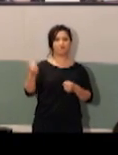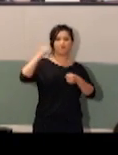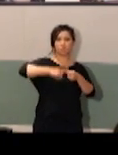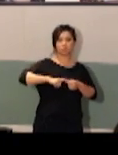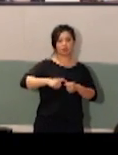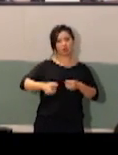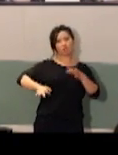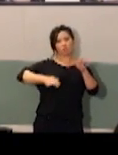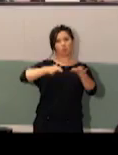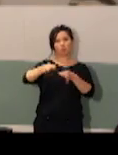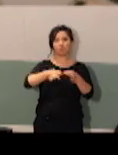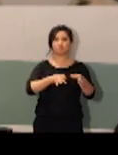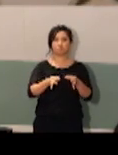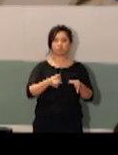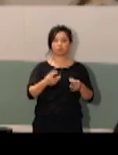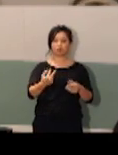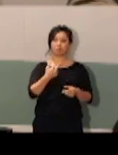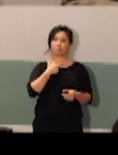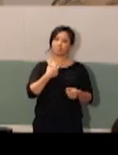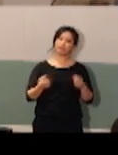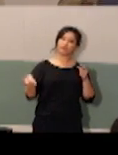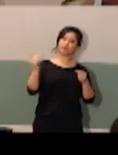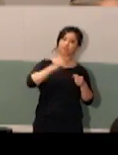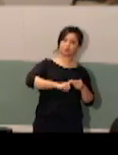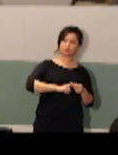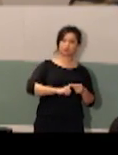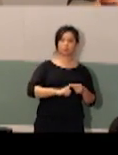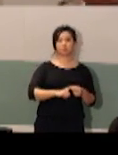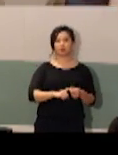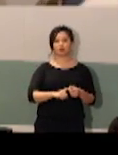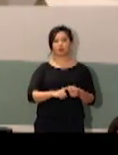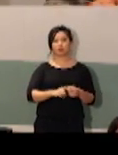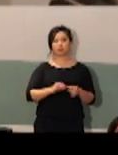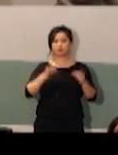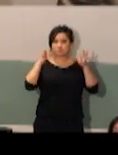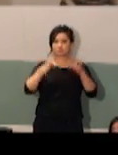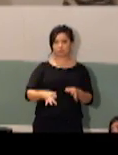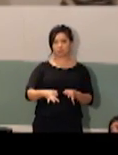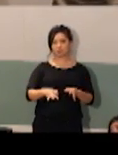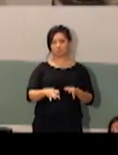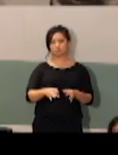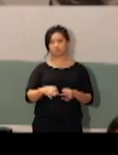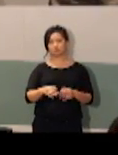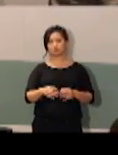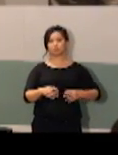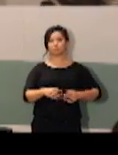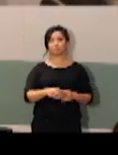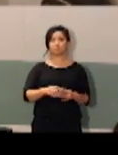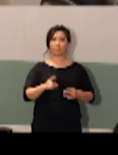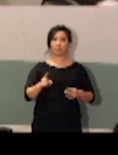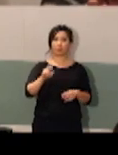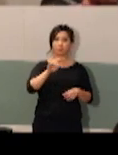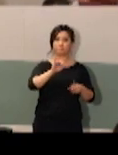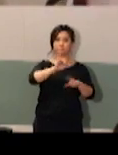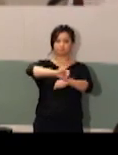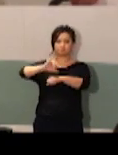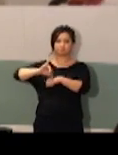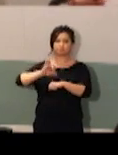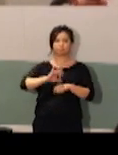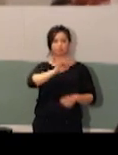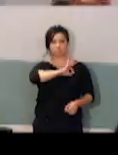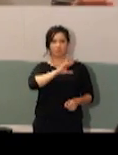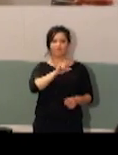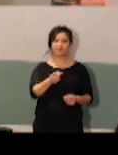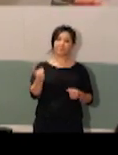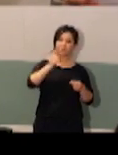não mais invertendo a hierarquia como se fez nos últimos tempos. Quanto aos postos policiais, eles serão retomados,